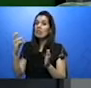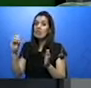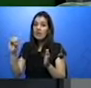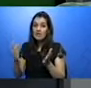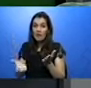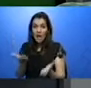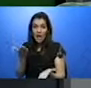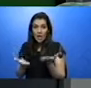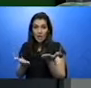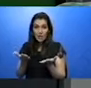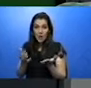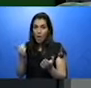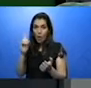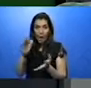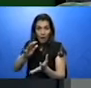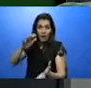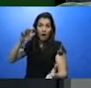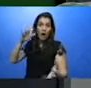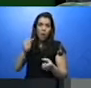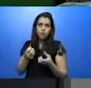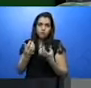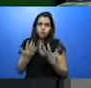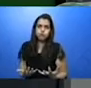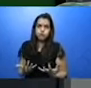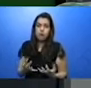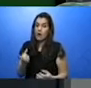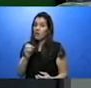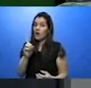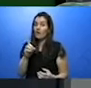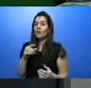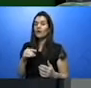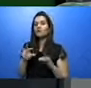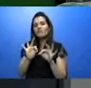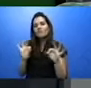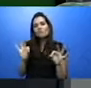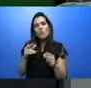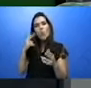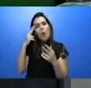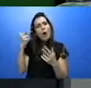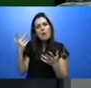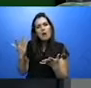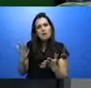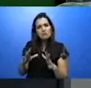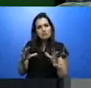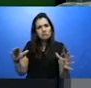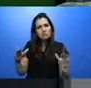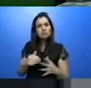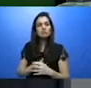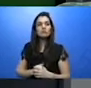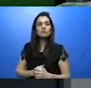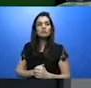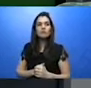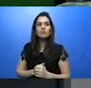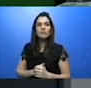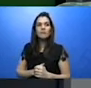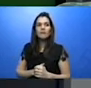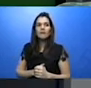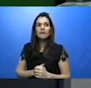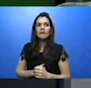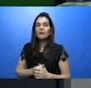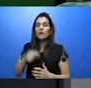grande, tão pesado, né? Ó, 25 e 30 quilogramas. Vocês perceberam que aqui no texto, olha o que nós